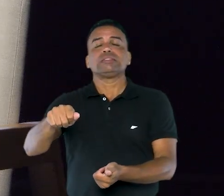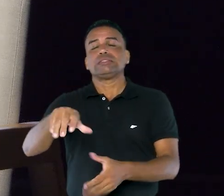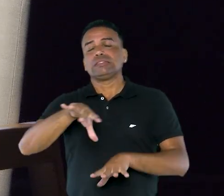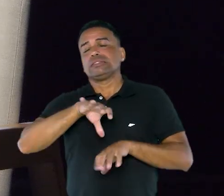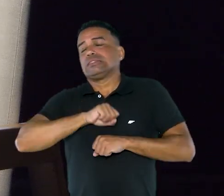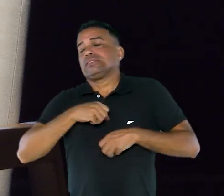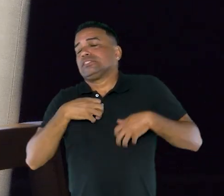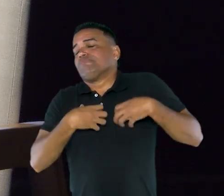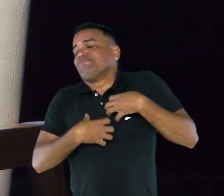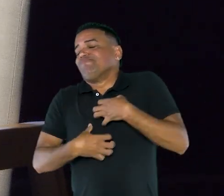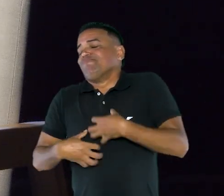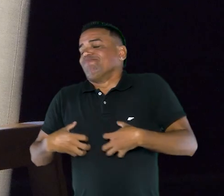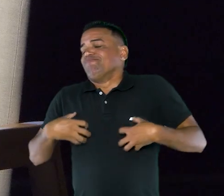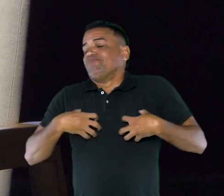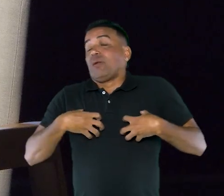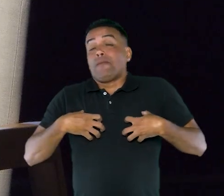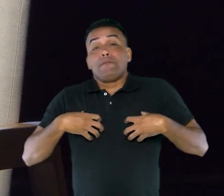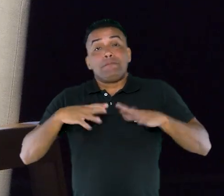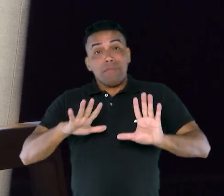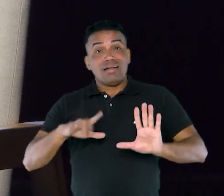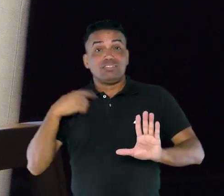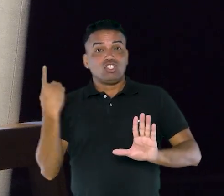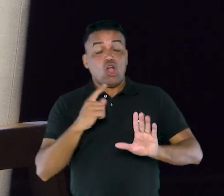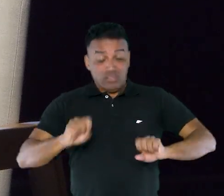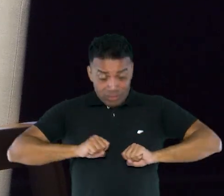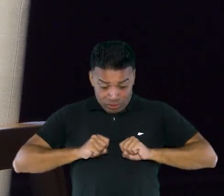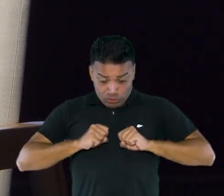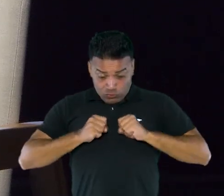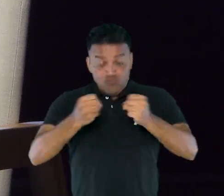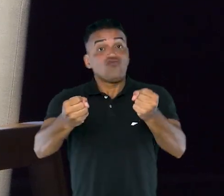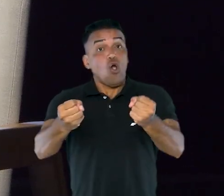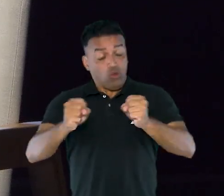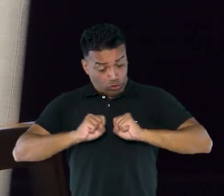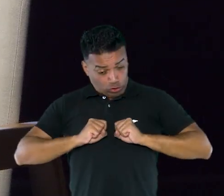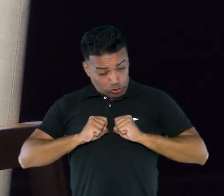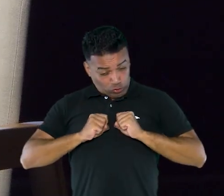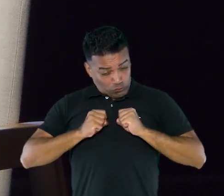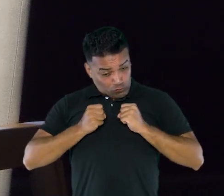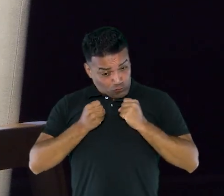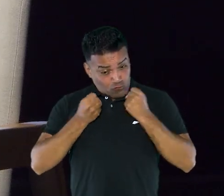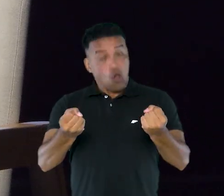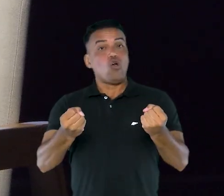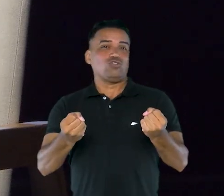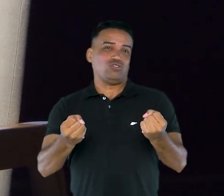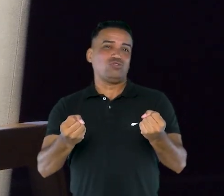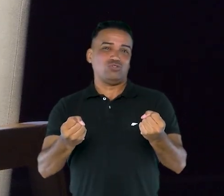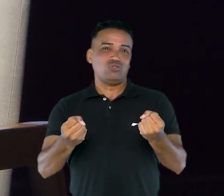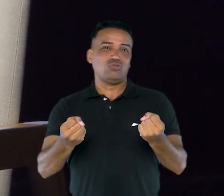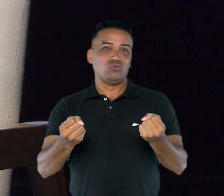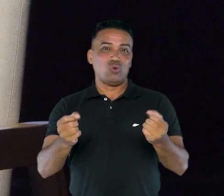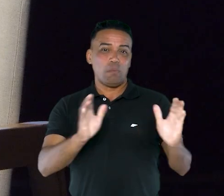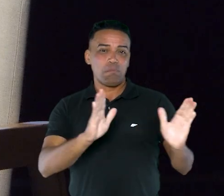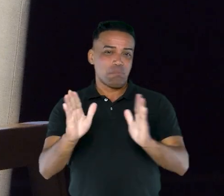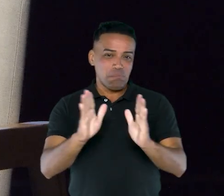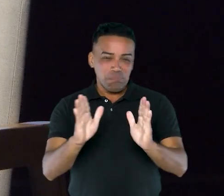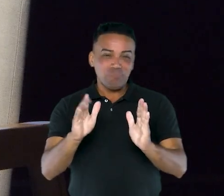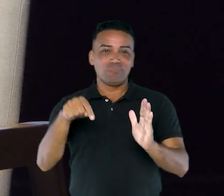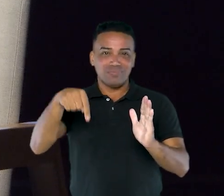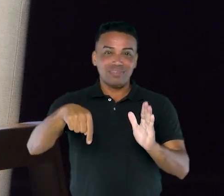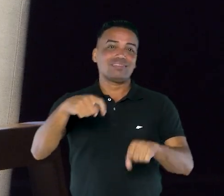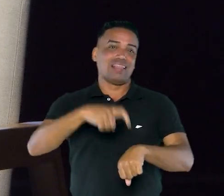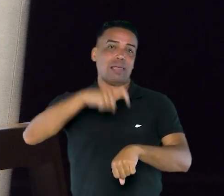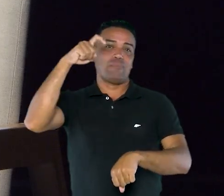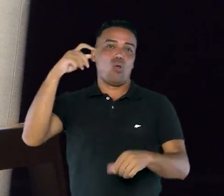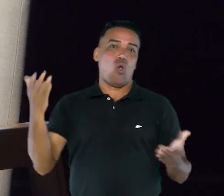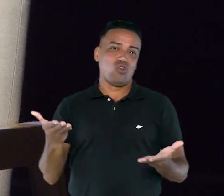gente tem que fazer esse esforço, que é o esforço hercúleo, mas é o esforço do nosso tempo. É o esforço de